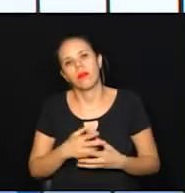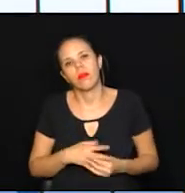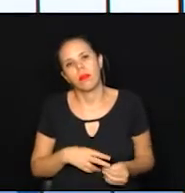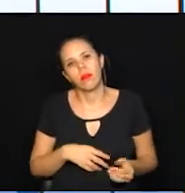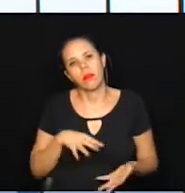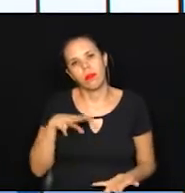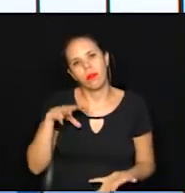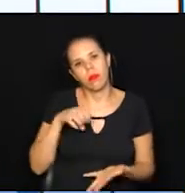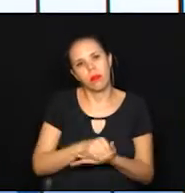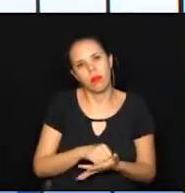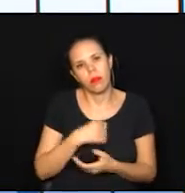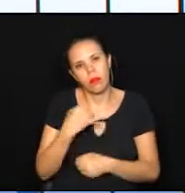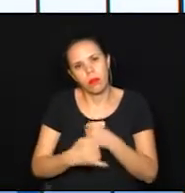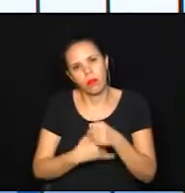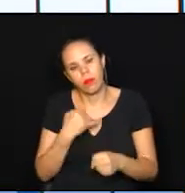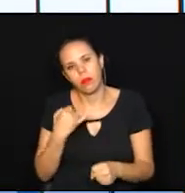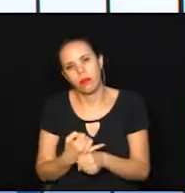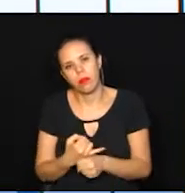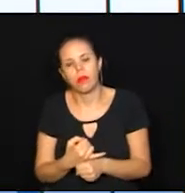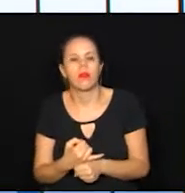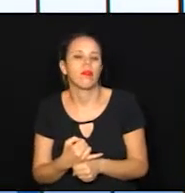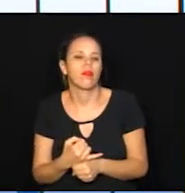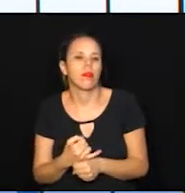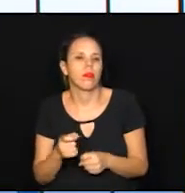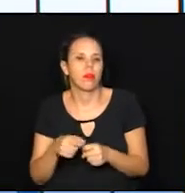O cadastro está no site da Sociedade de